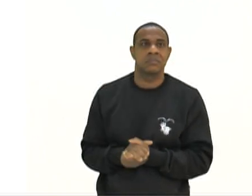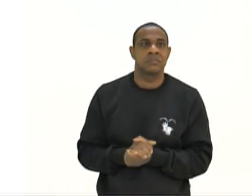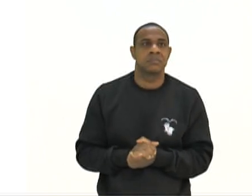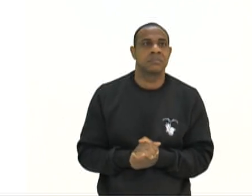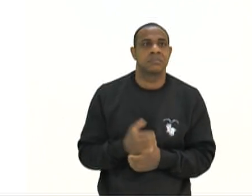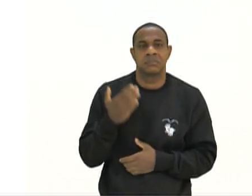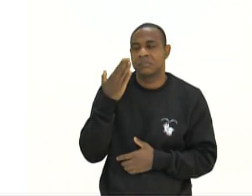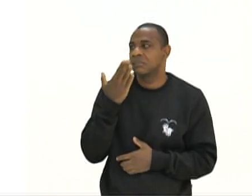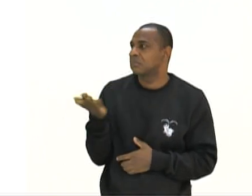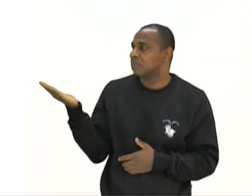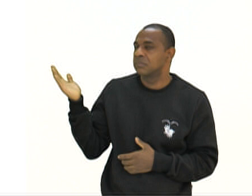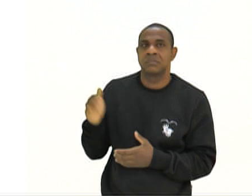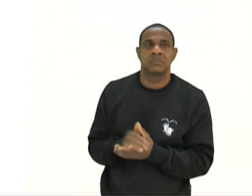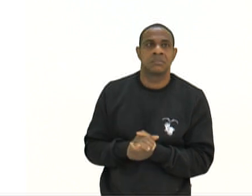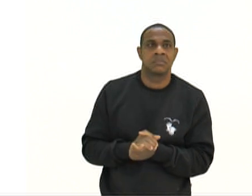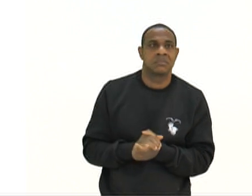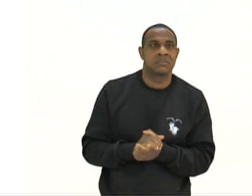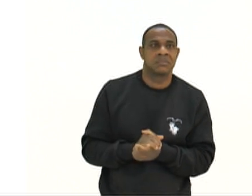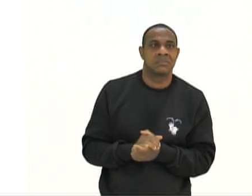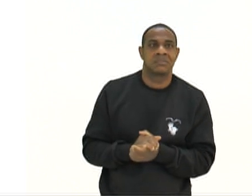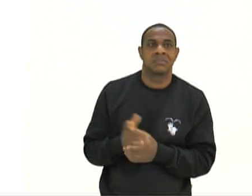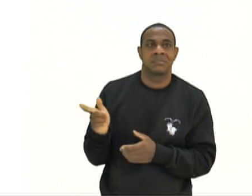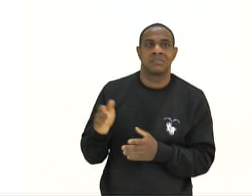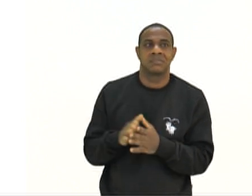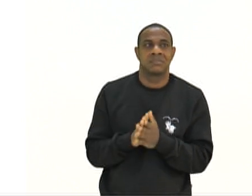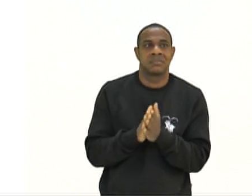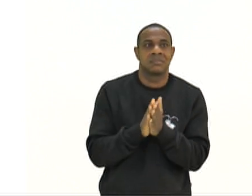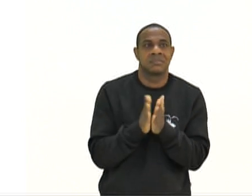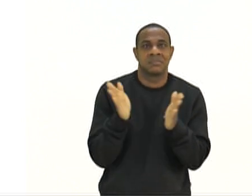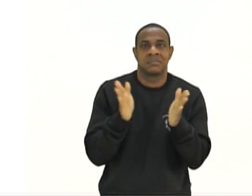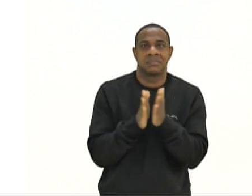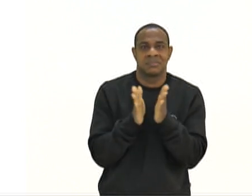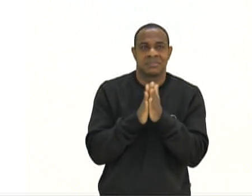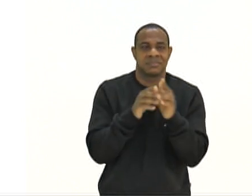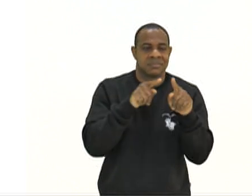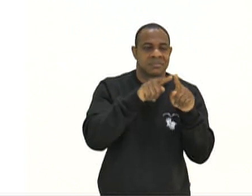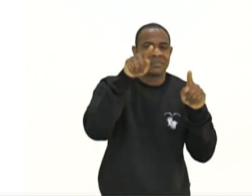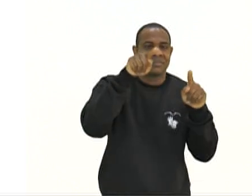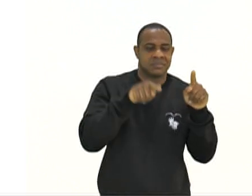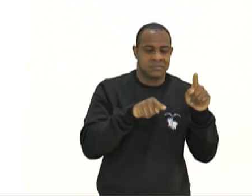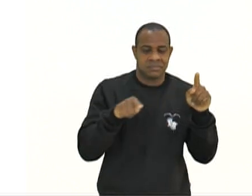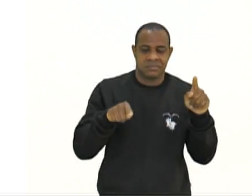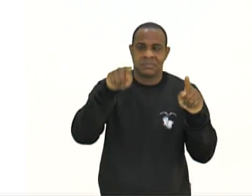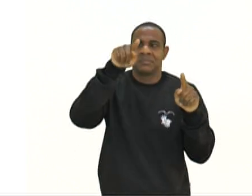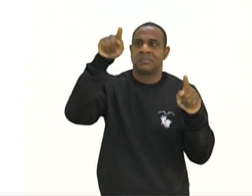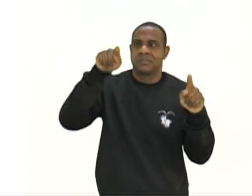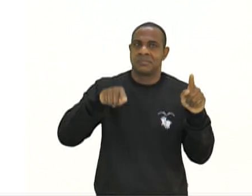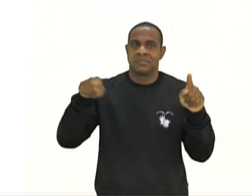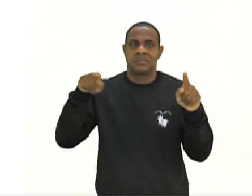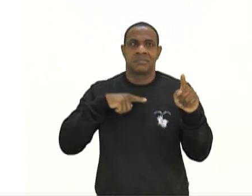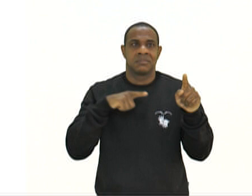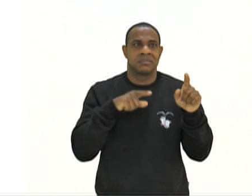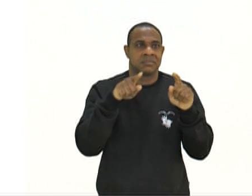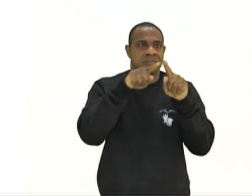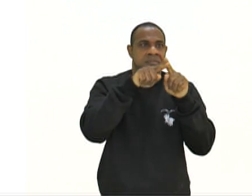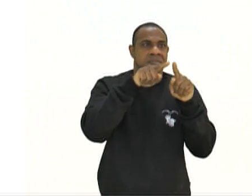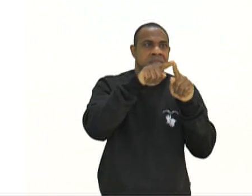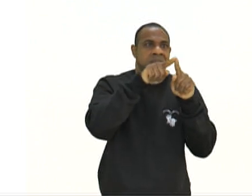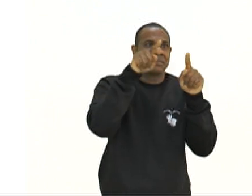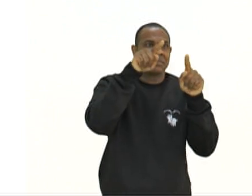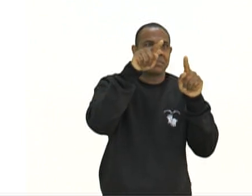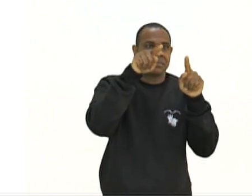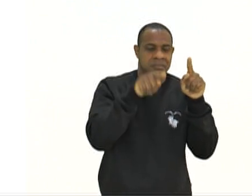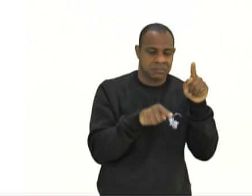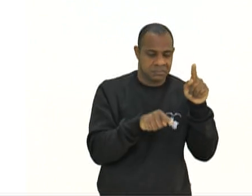como correspondência? Percebam que já não é oscilação, é ondas mais quadradas, digamos assim. Você ocupa um espaçamento menor, mas